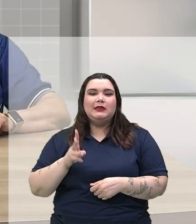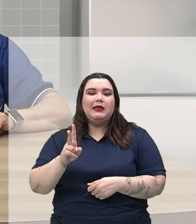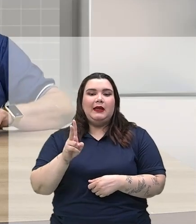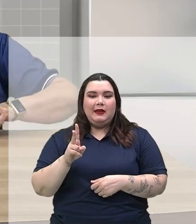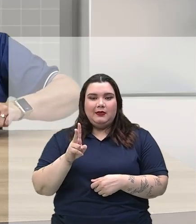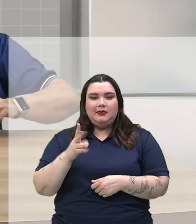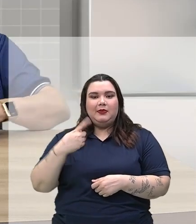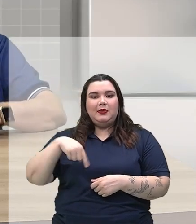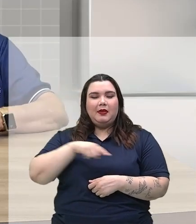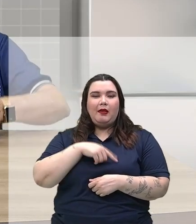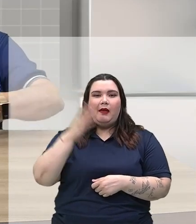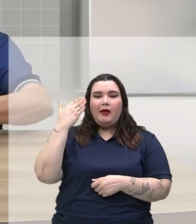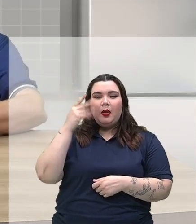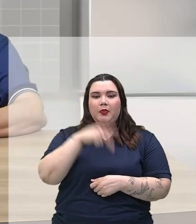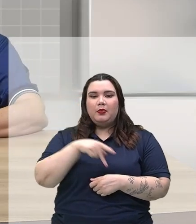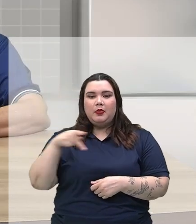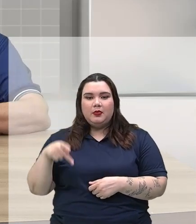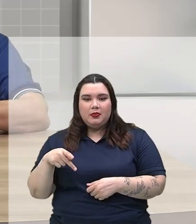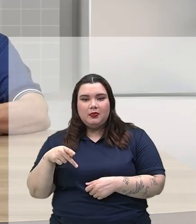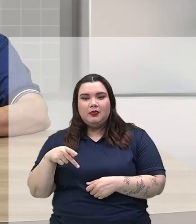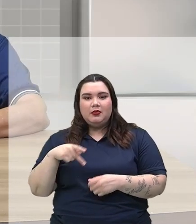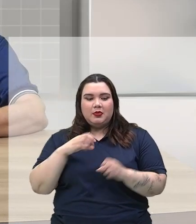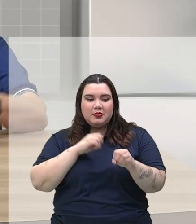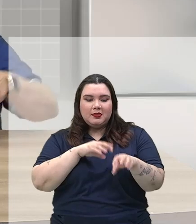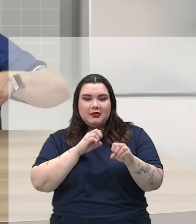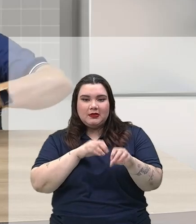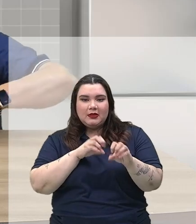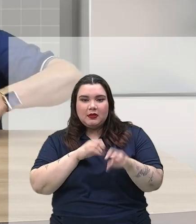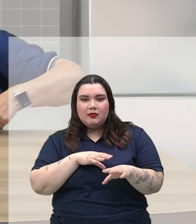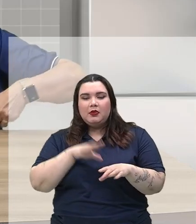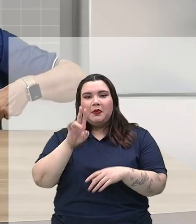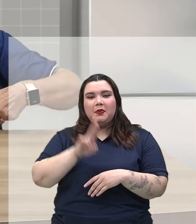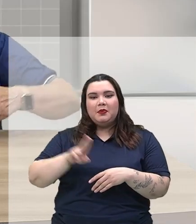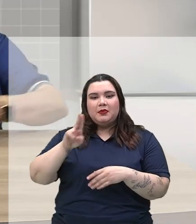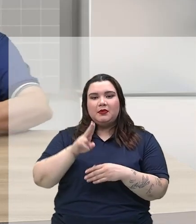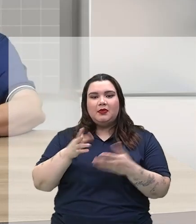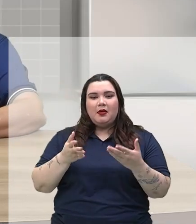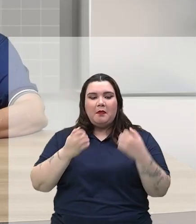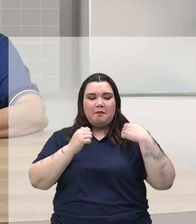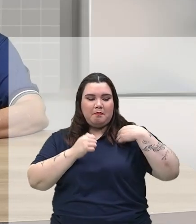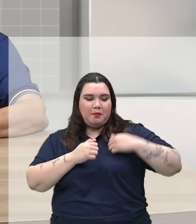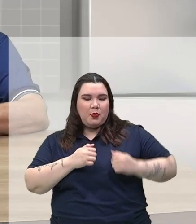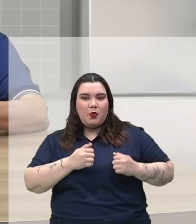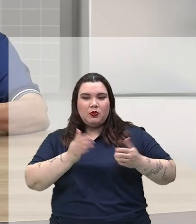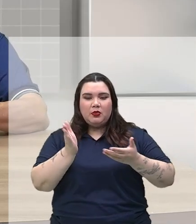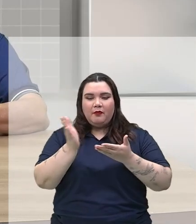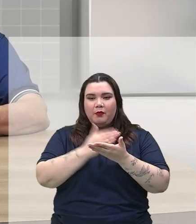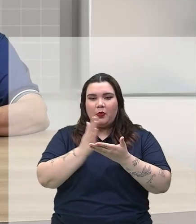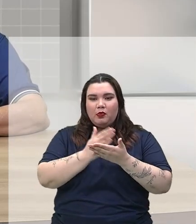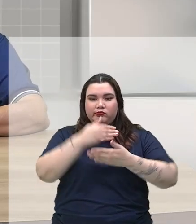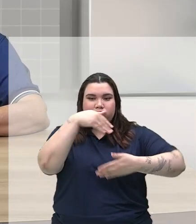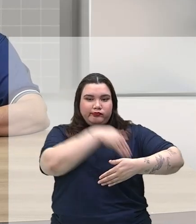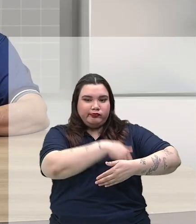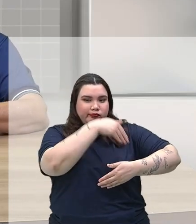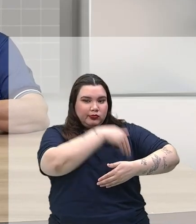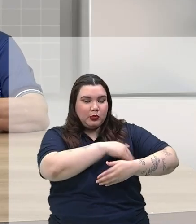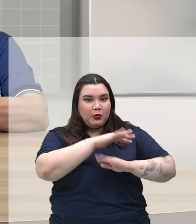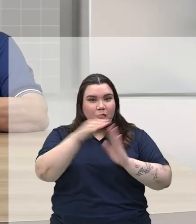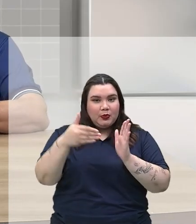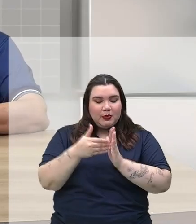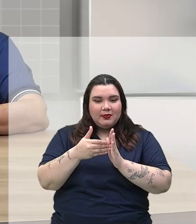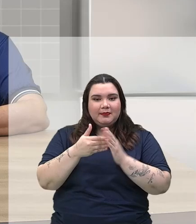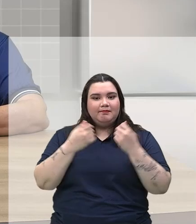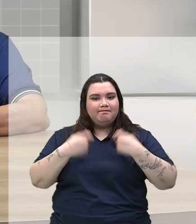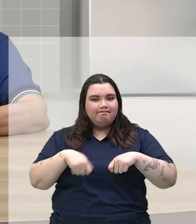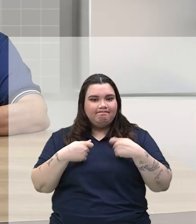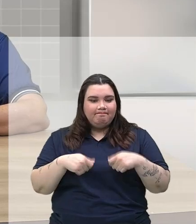gente anda, professor do ensino regular, ele anda com uma bolsa cheia de documentos. Então, esses são documentos que precisam